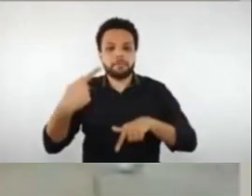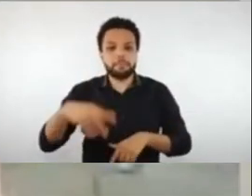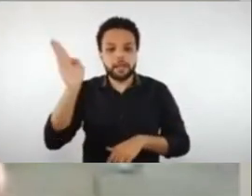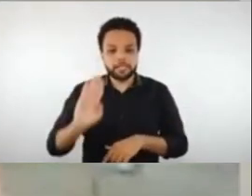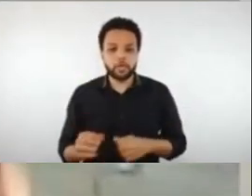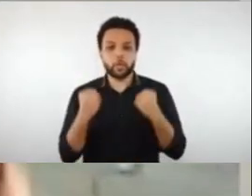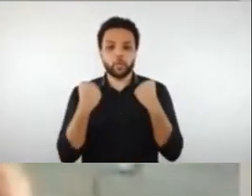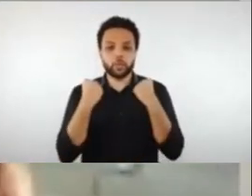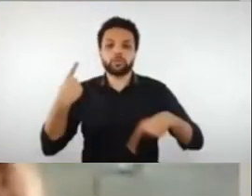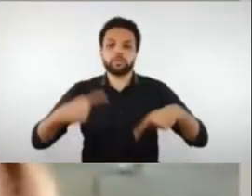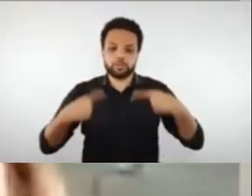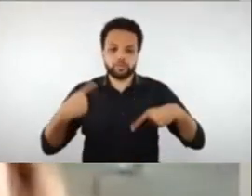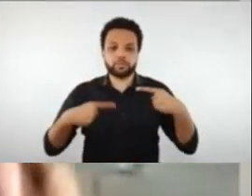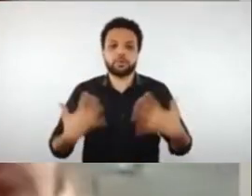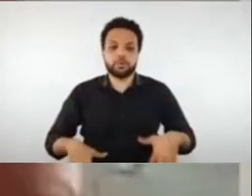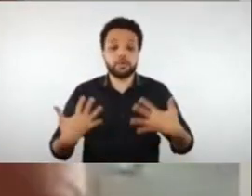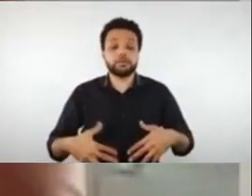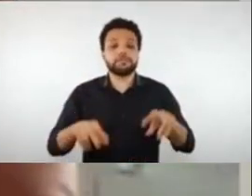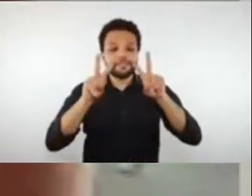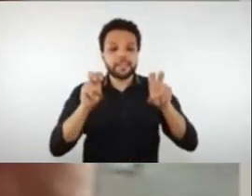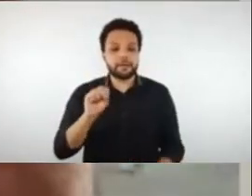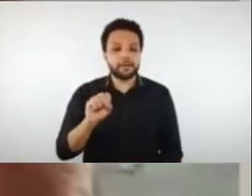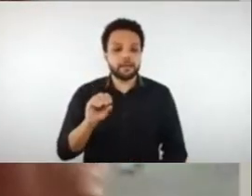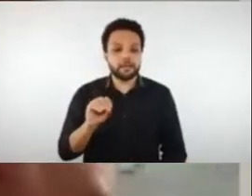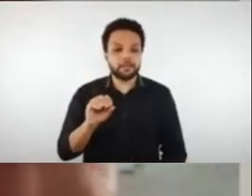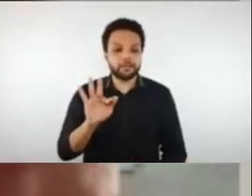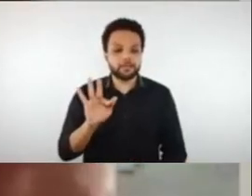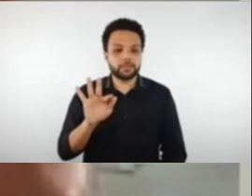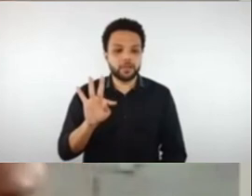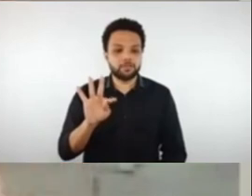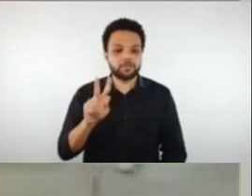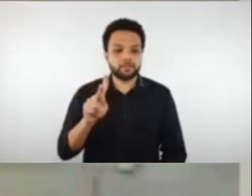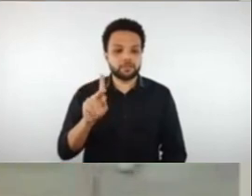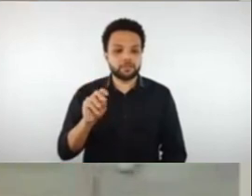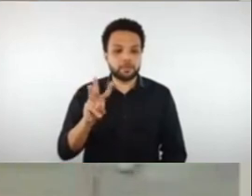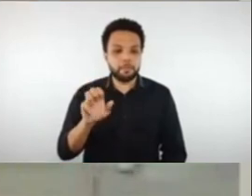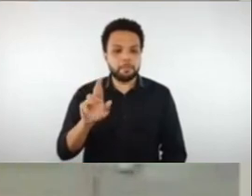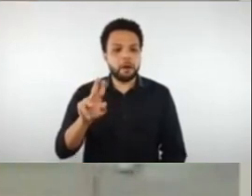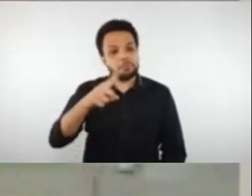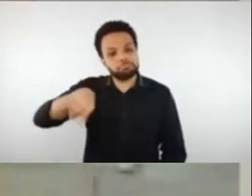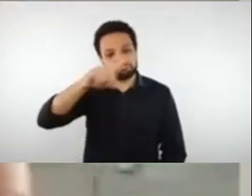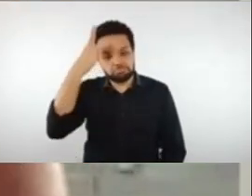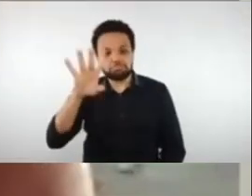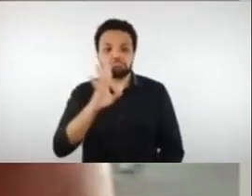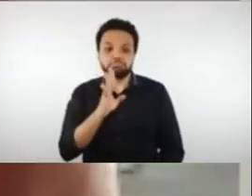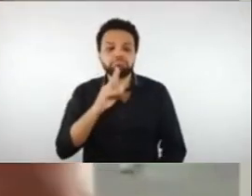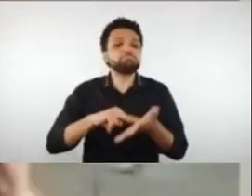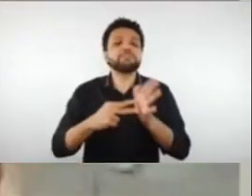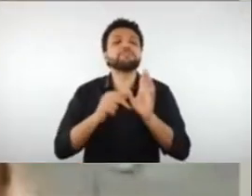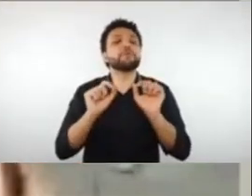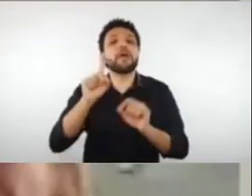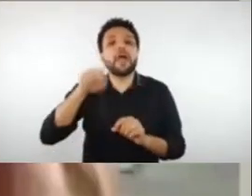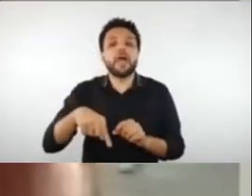soft power. E quando falo de soft power, para quem não sabe, eu acho que todo mundo provavelmente sabe, estamos falando do poder das nações